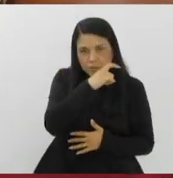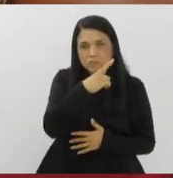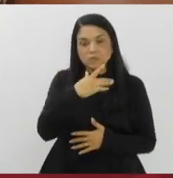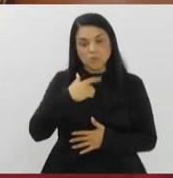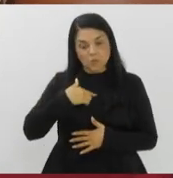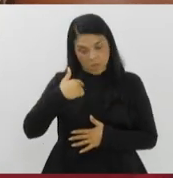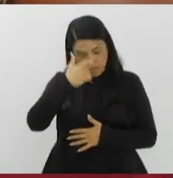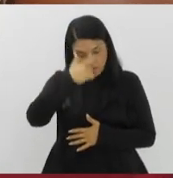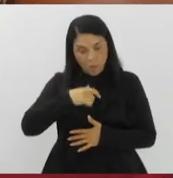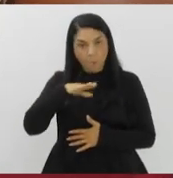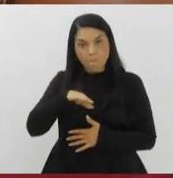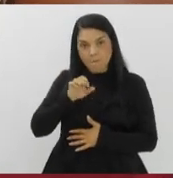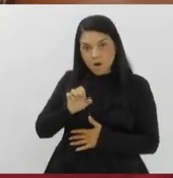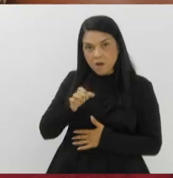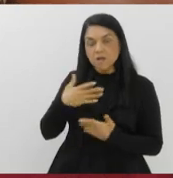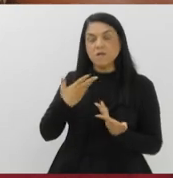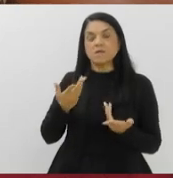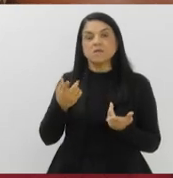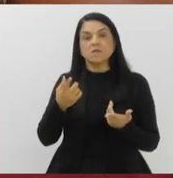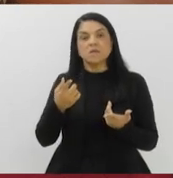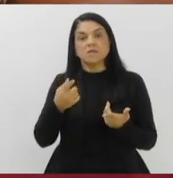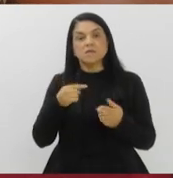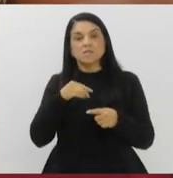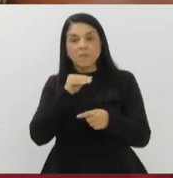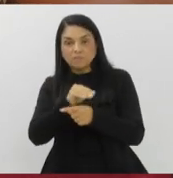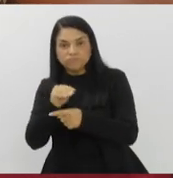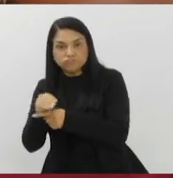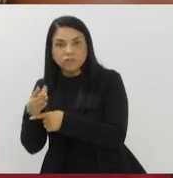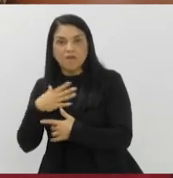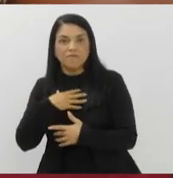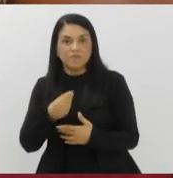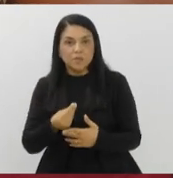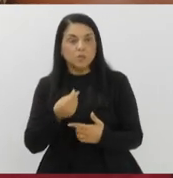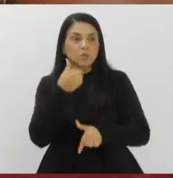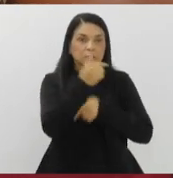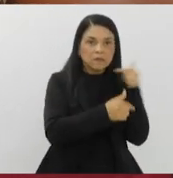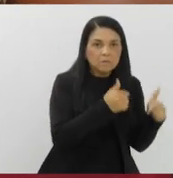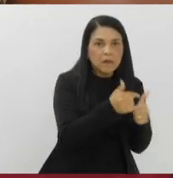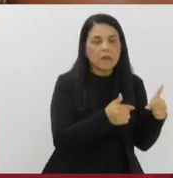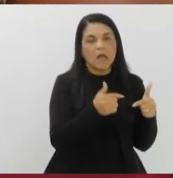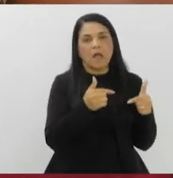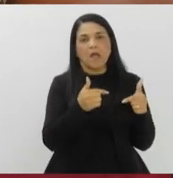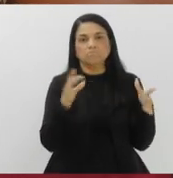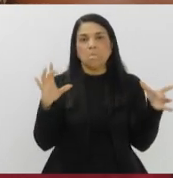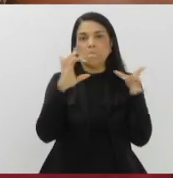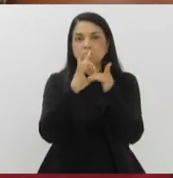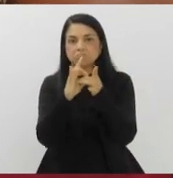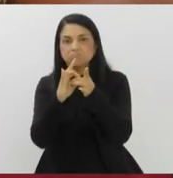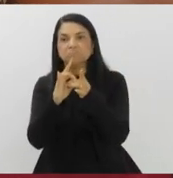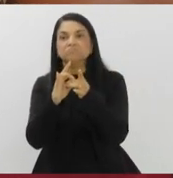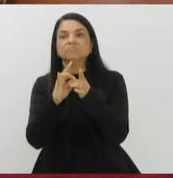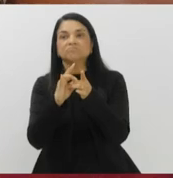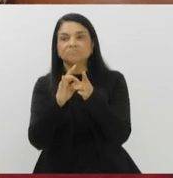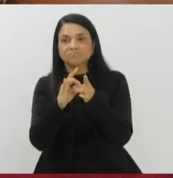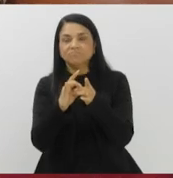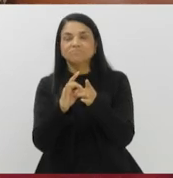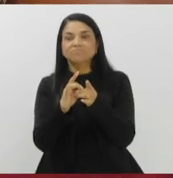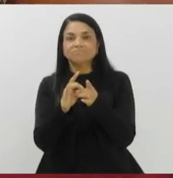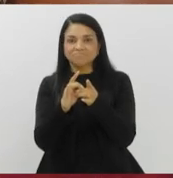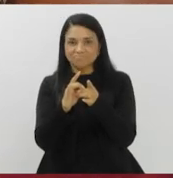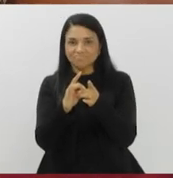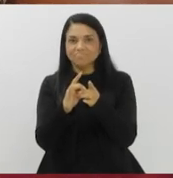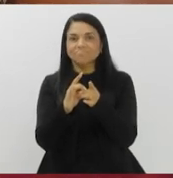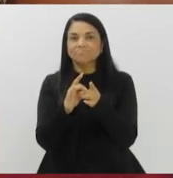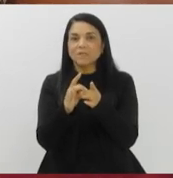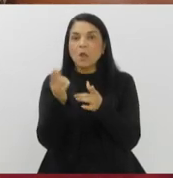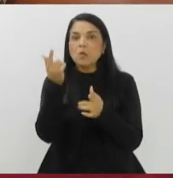administrar, creio que para todo mundo, né? Tá lá e conciliar tudo isso e está trabalhando, né, para